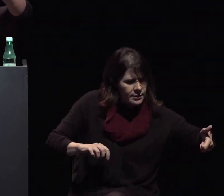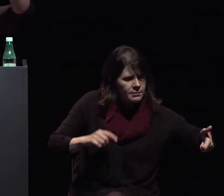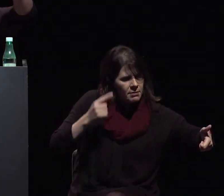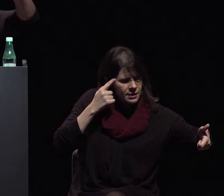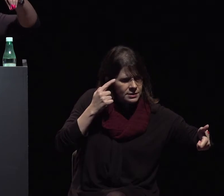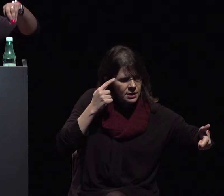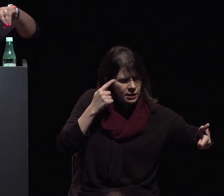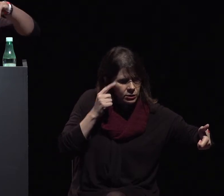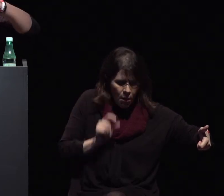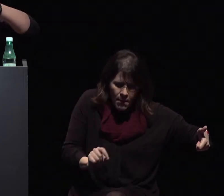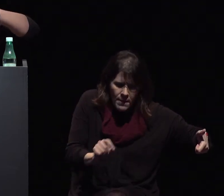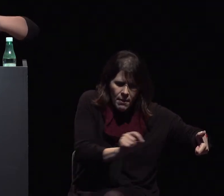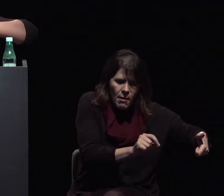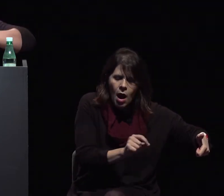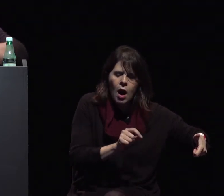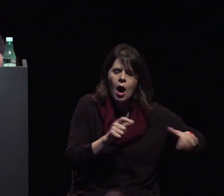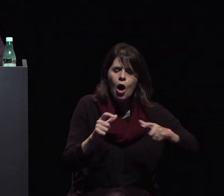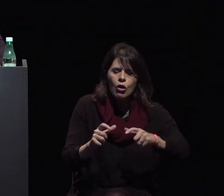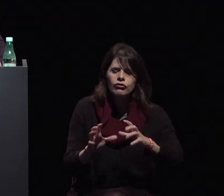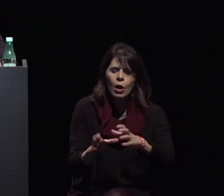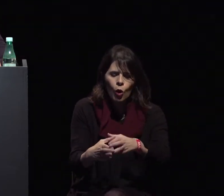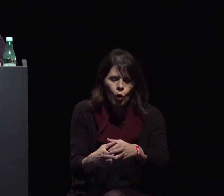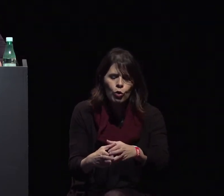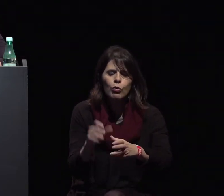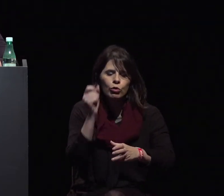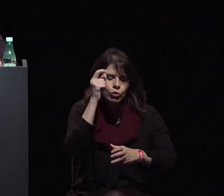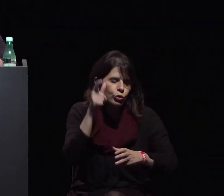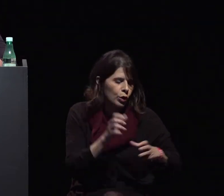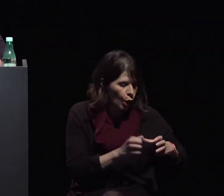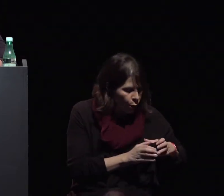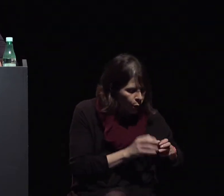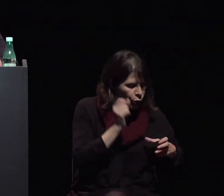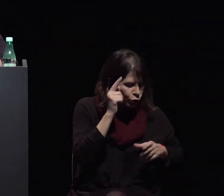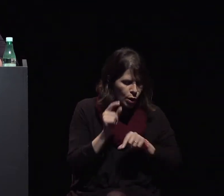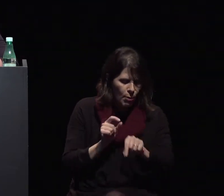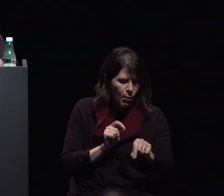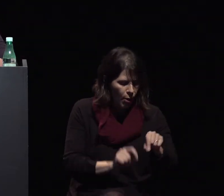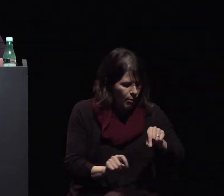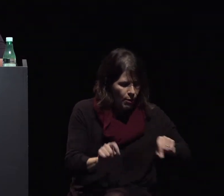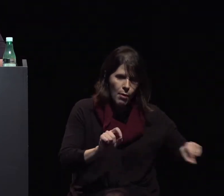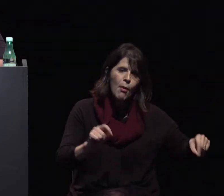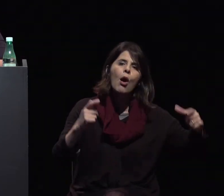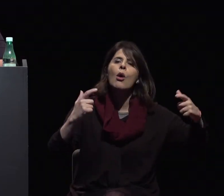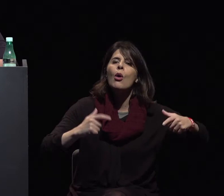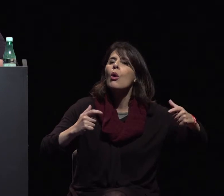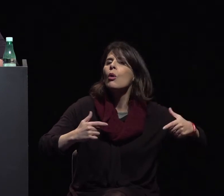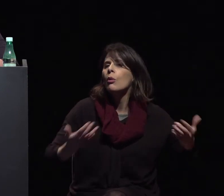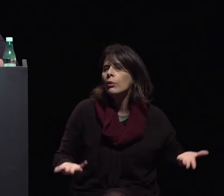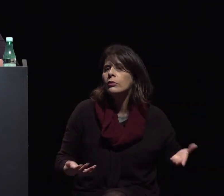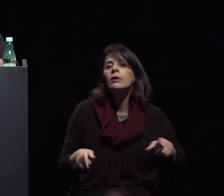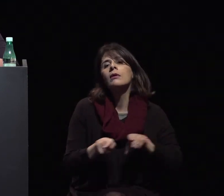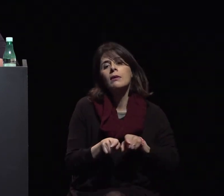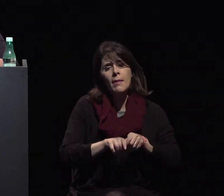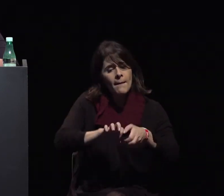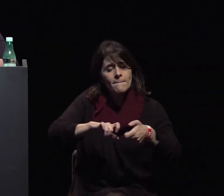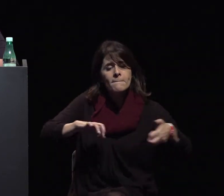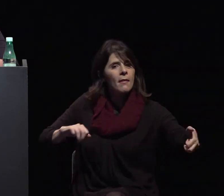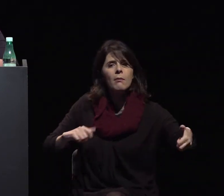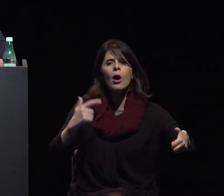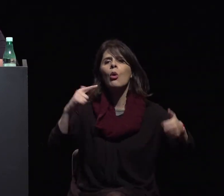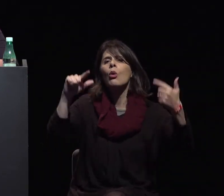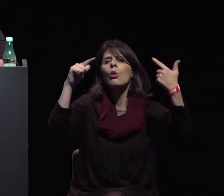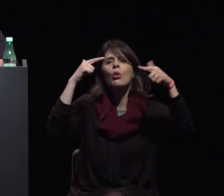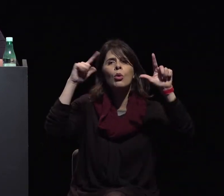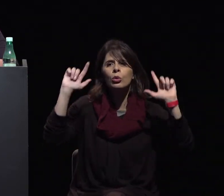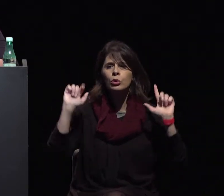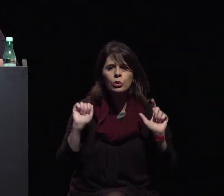nos coletivos de cultura em São Paulo, que são mapas que existem. E a gente pode falar de outros mapas. Mapas